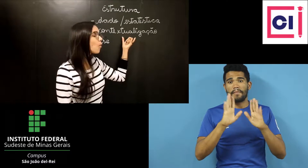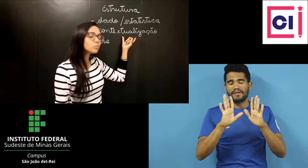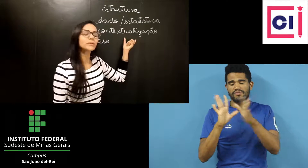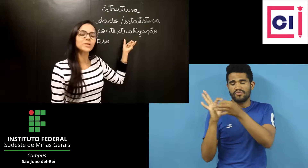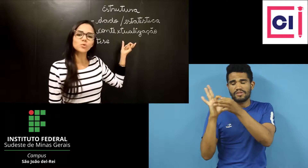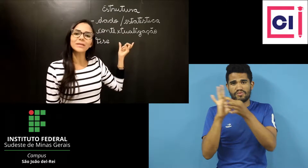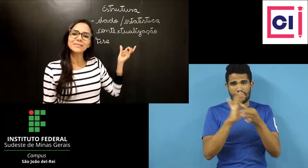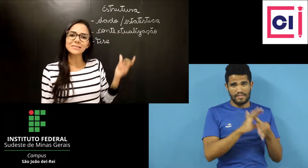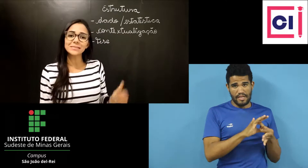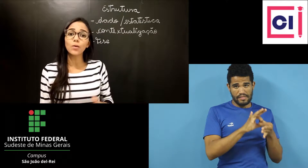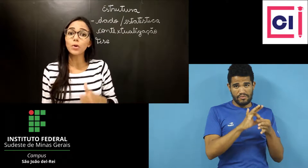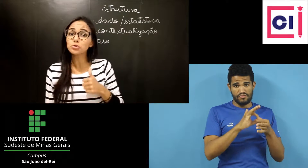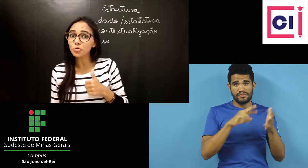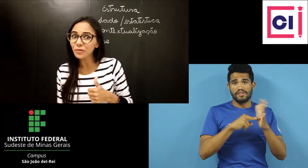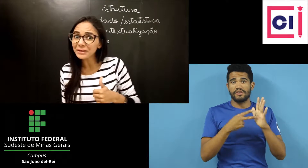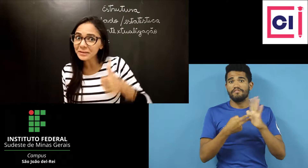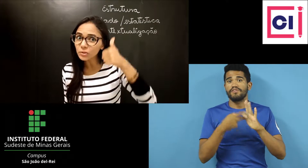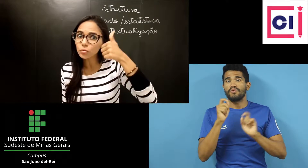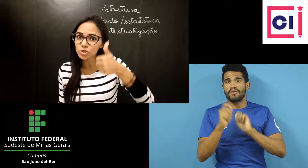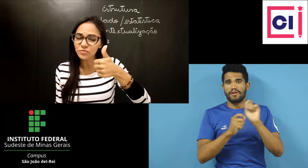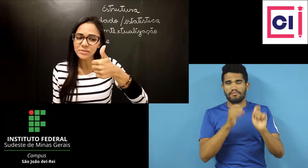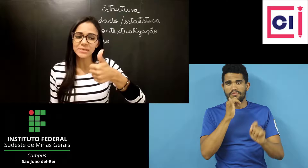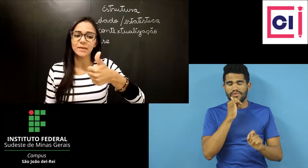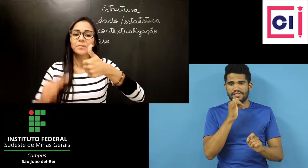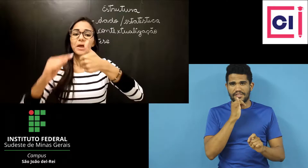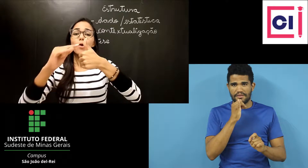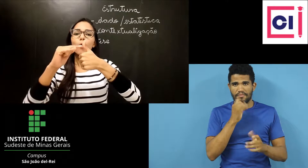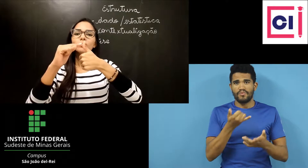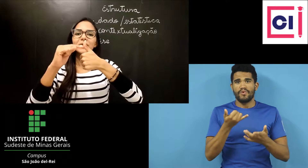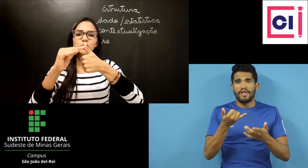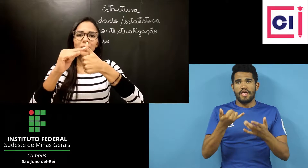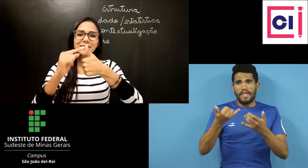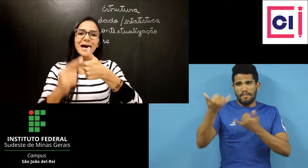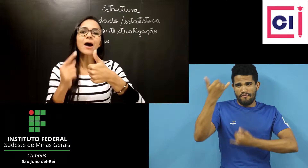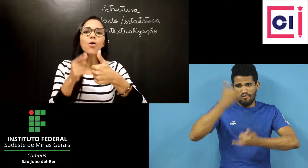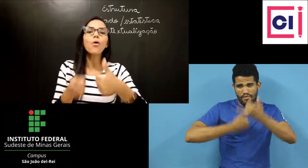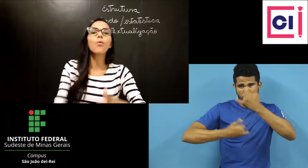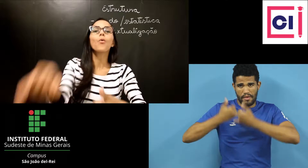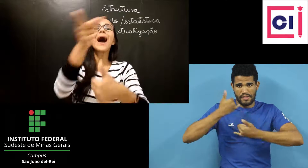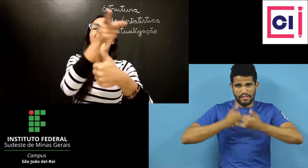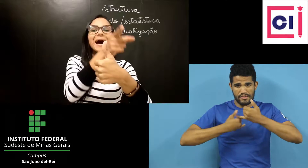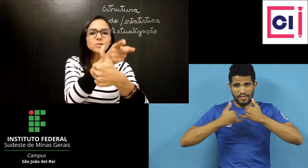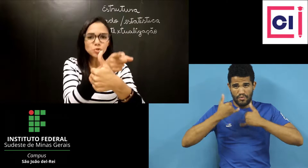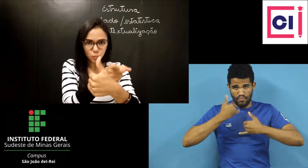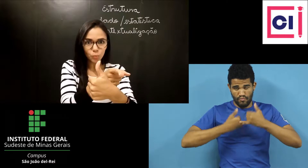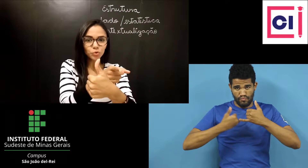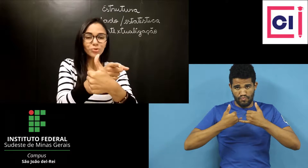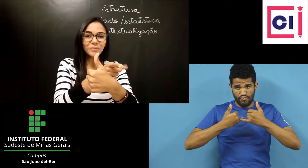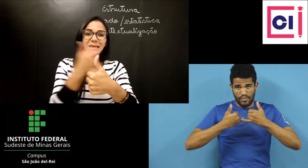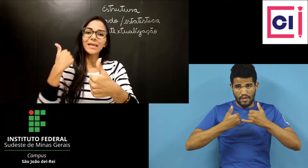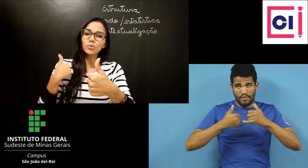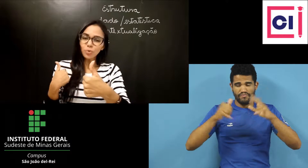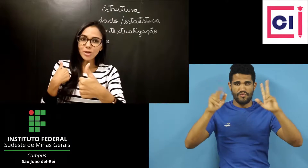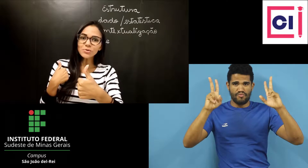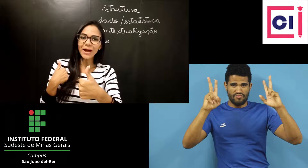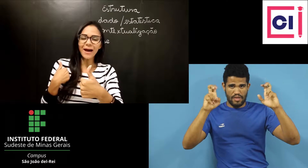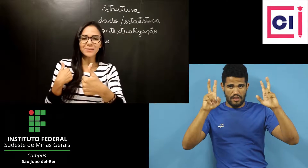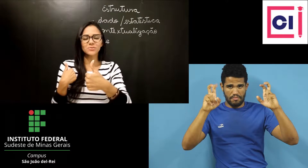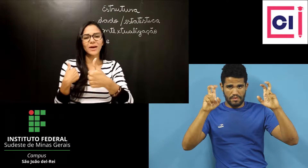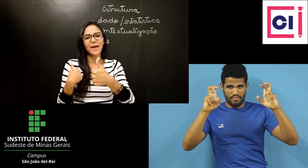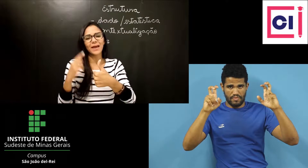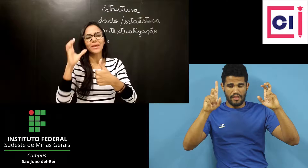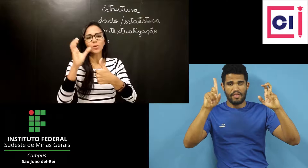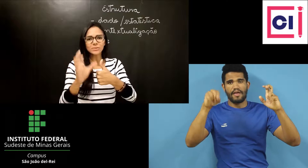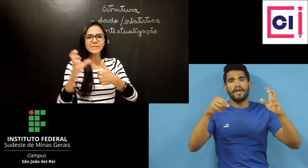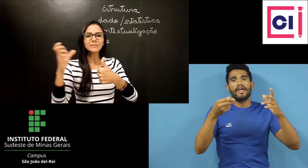em contextualização, eu estou falando de você contextualizar com o assunto, que no nosso